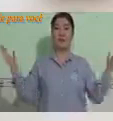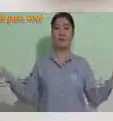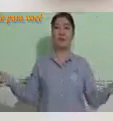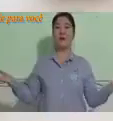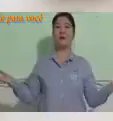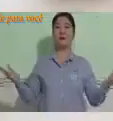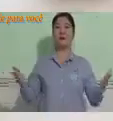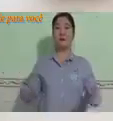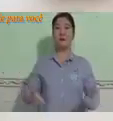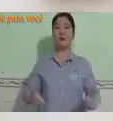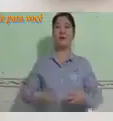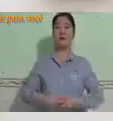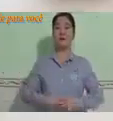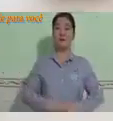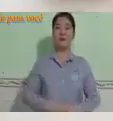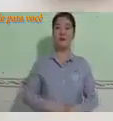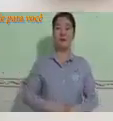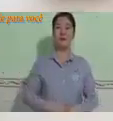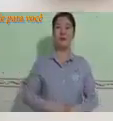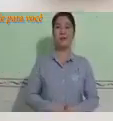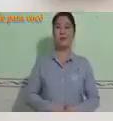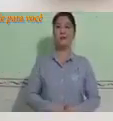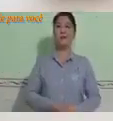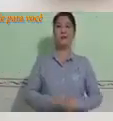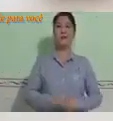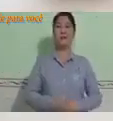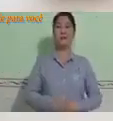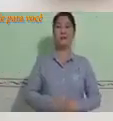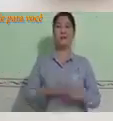Diabetes, ponto e vírgula, doença cardiorrespiratória,